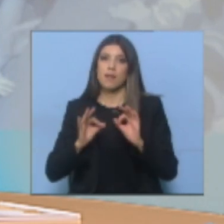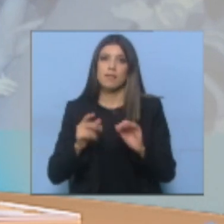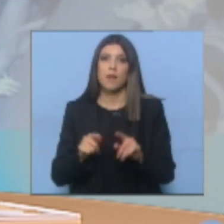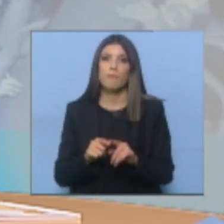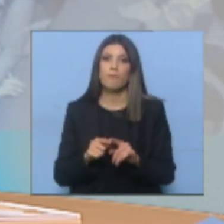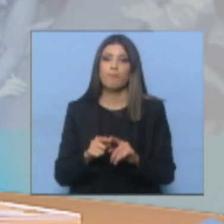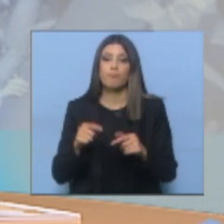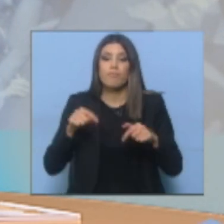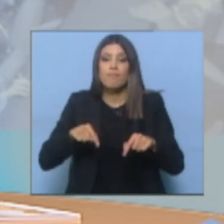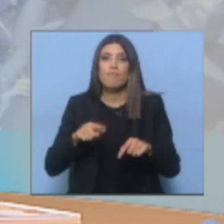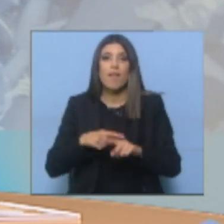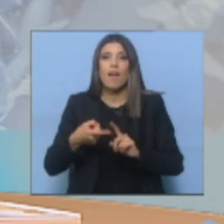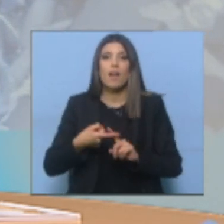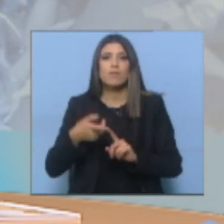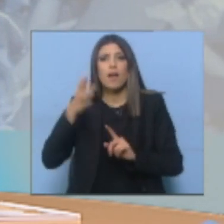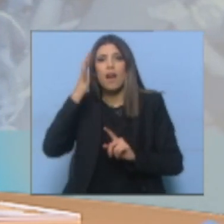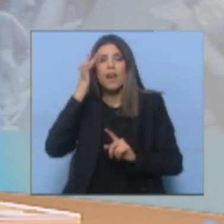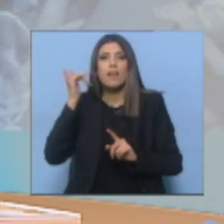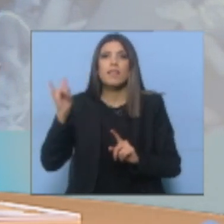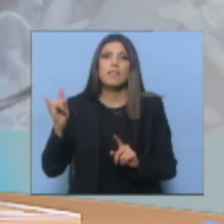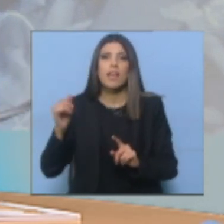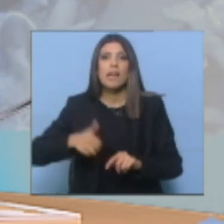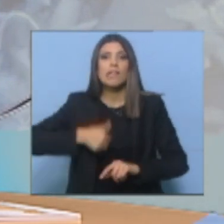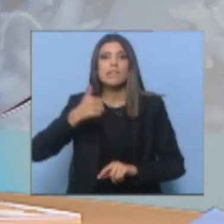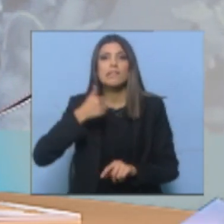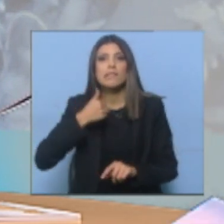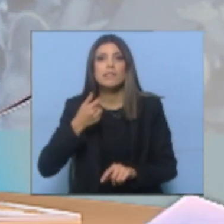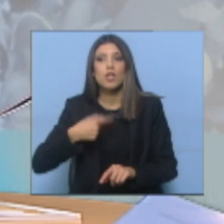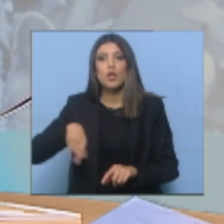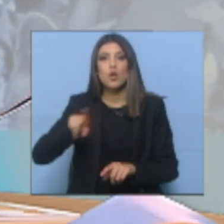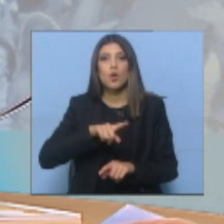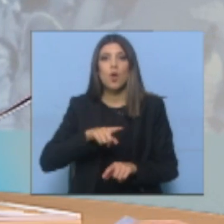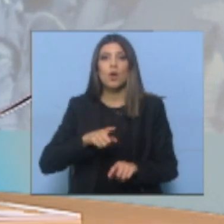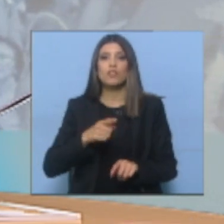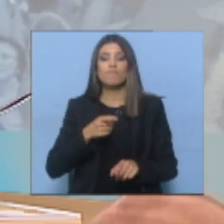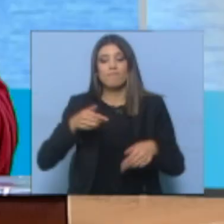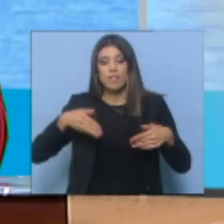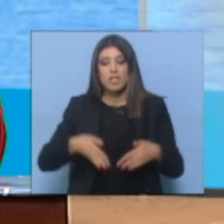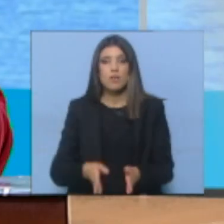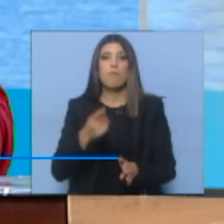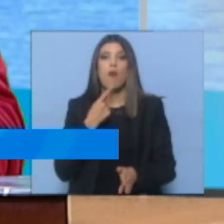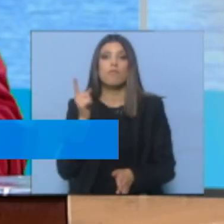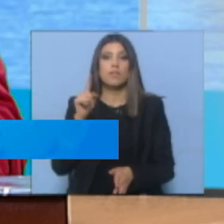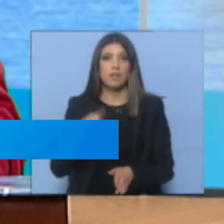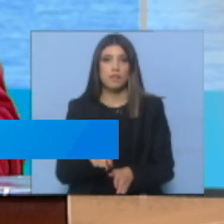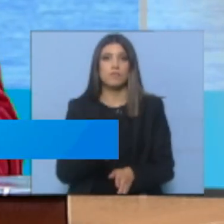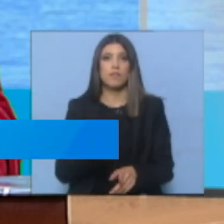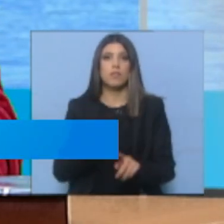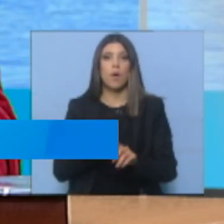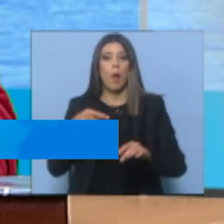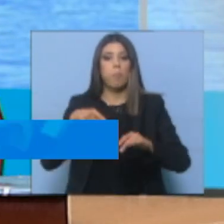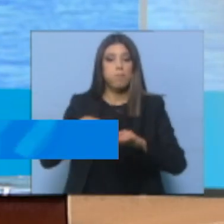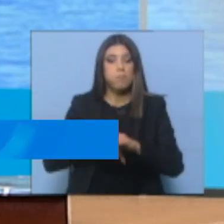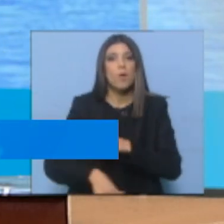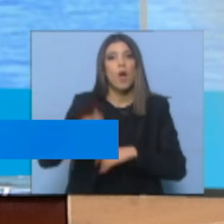a ideia a presidir a este tema, Todos Aqui Renascemos? A ideia foi aprofundar a consciência